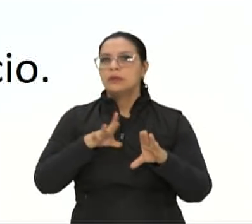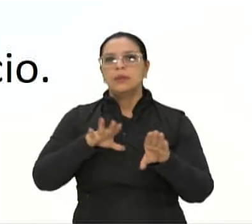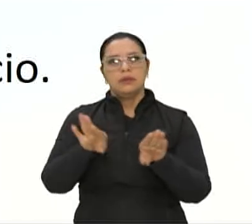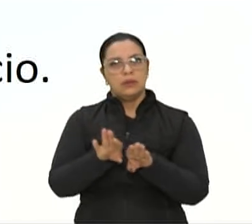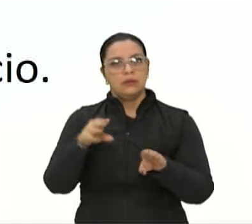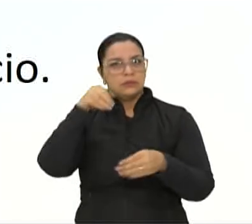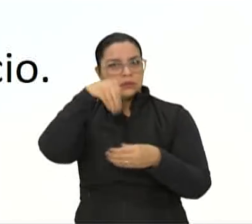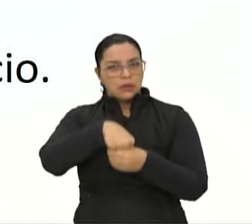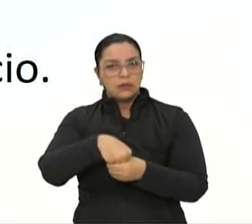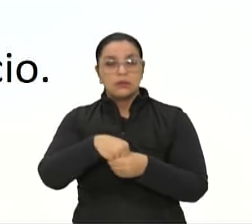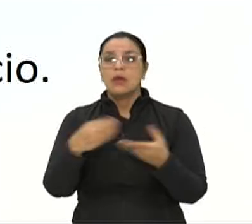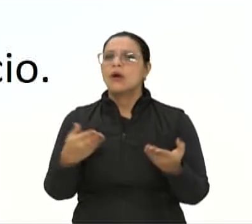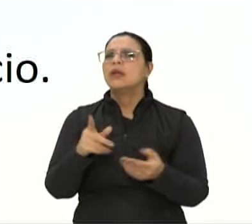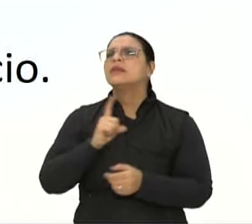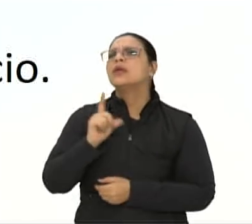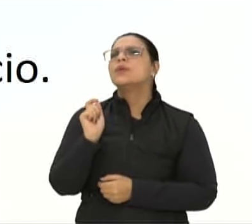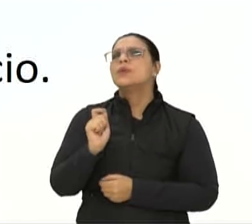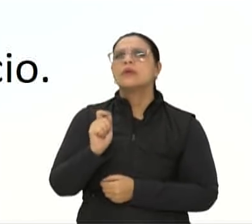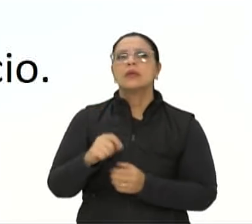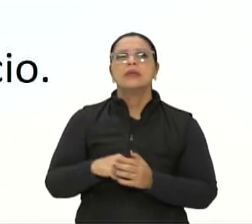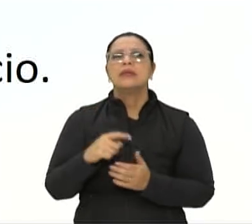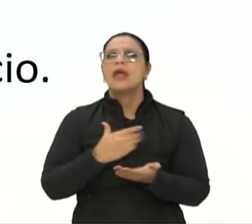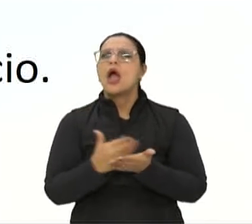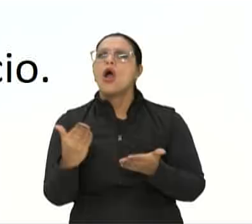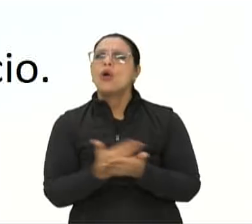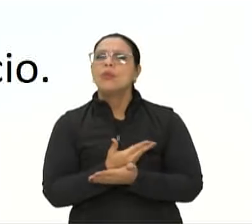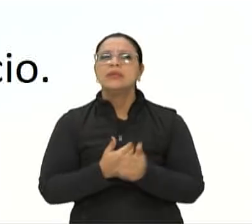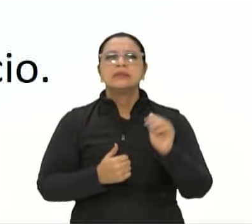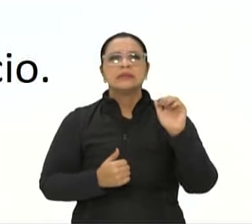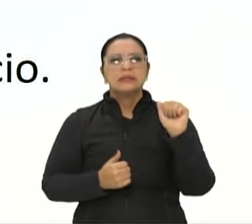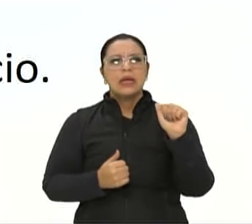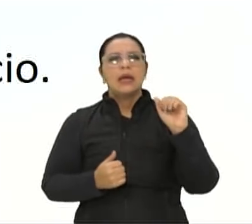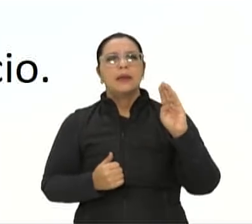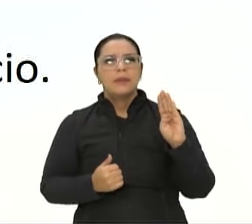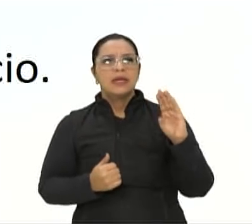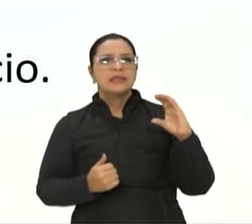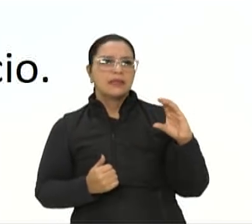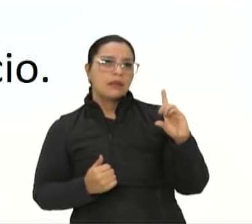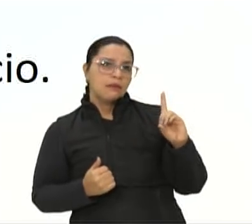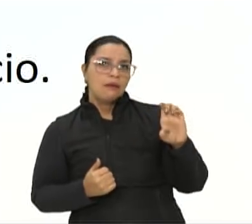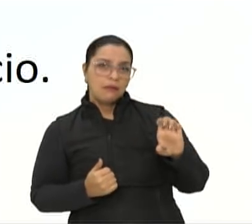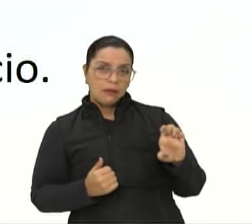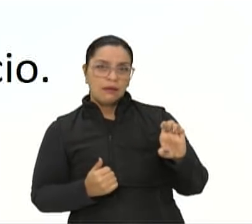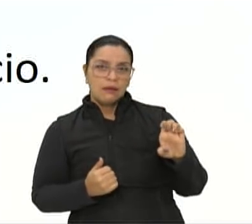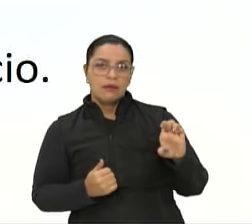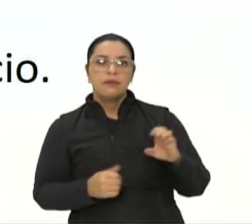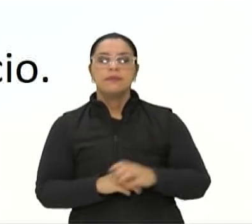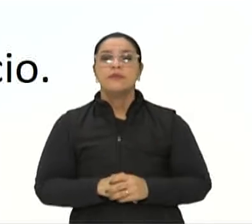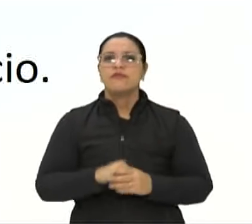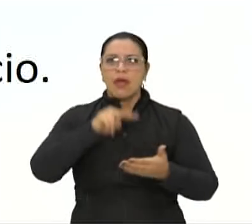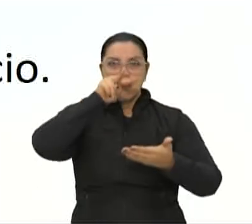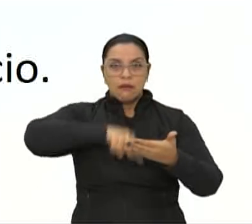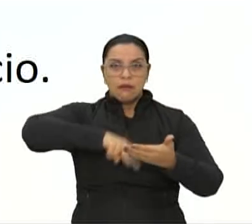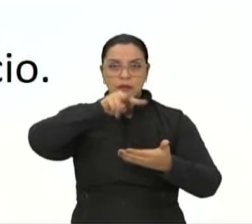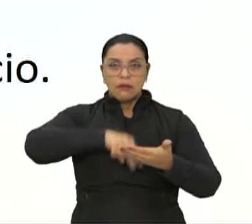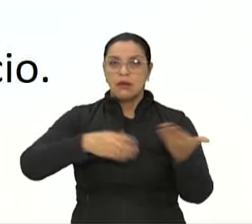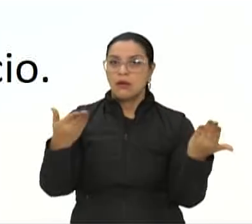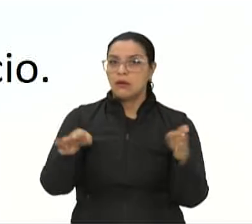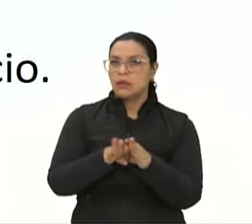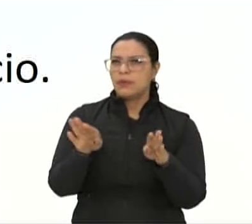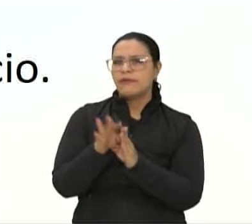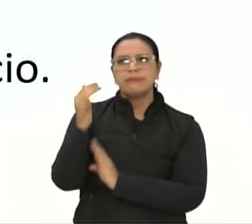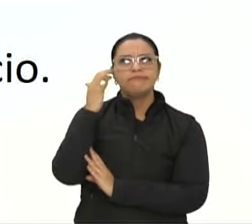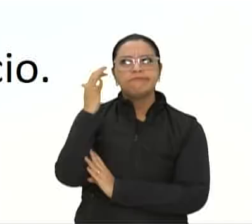elementos, tá, que foram. Tá? Então temos algumas citações aqui, 5, né, alternativas, dê uma olhada ali,